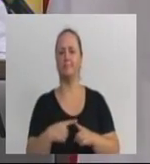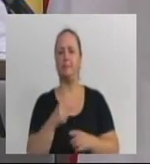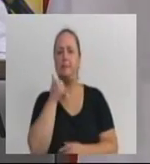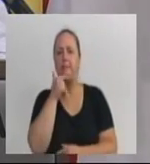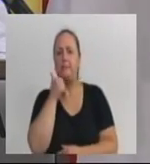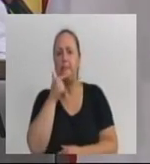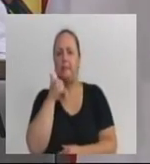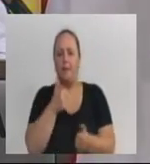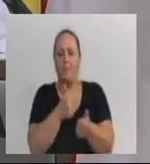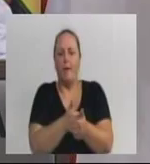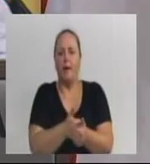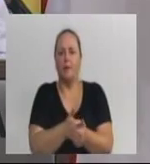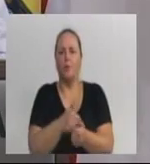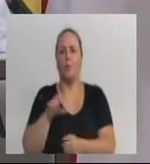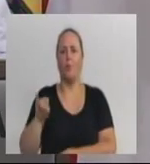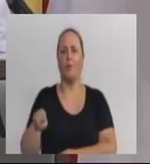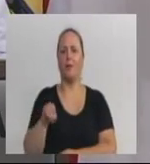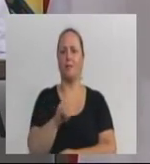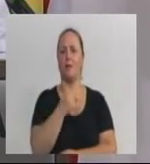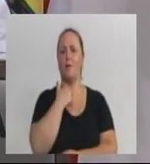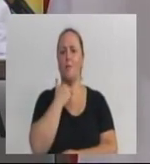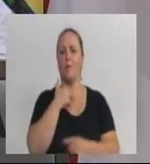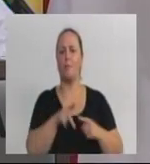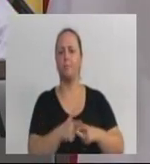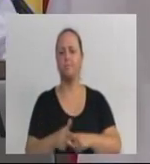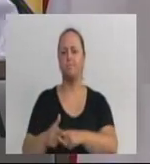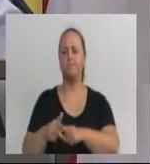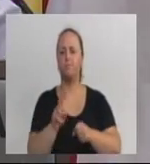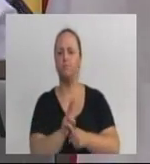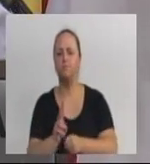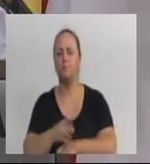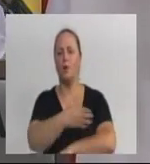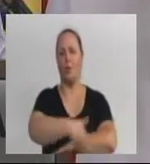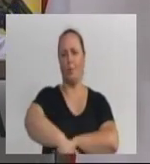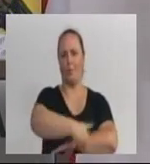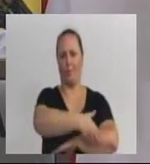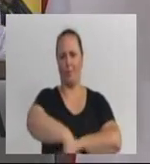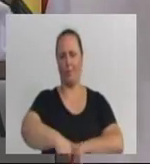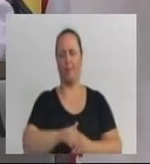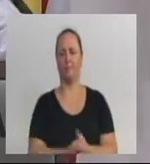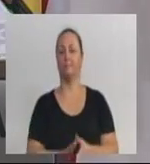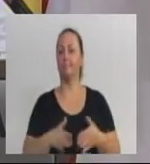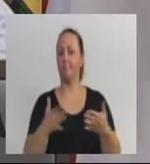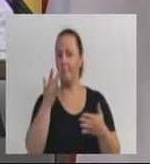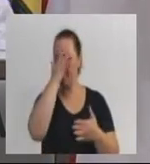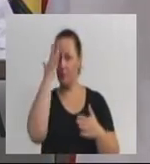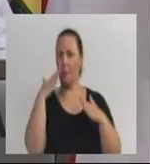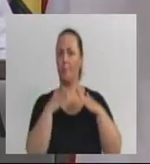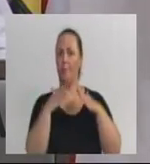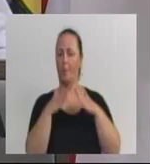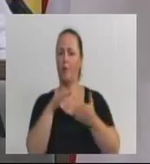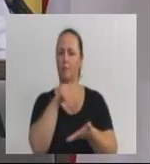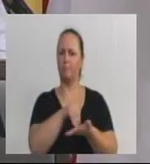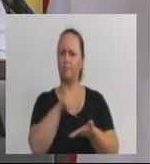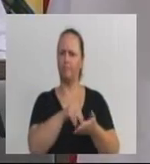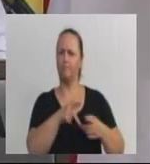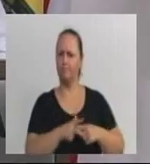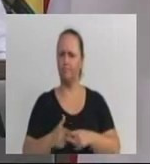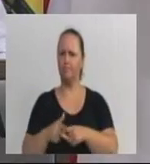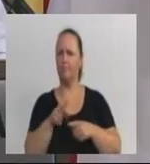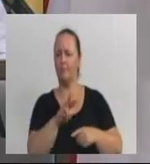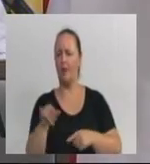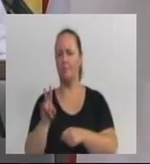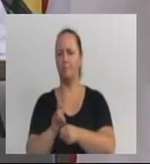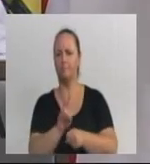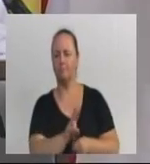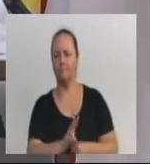Indaial vir ali fazer a manutenção naquela rua. Então, os moradores estão aguardando a Secretaria de Manutenção para poder fazer